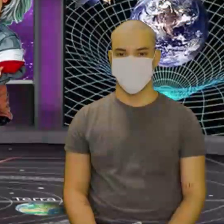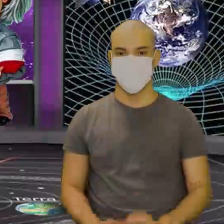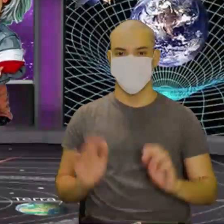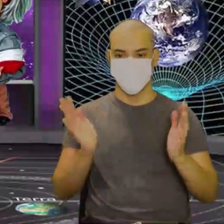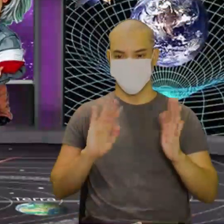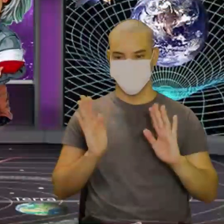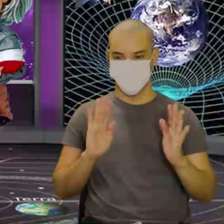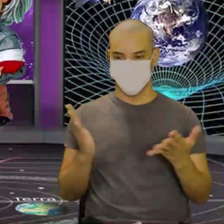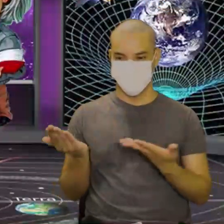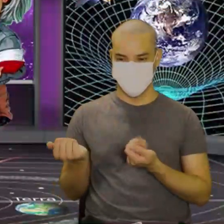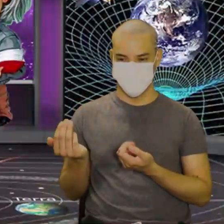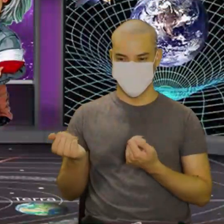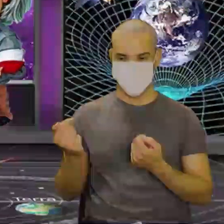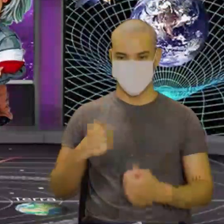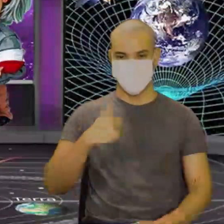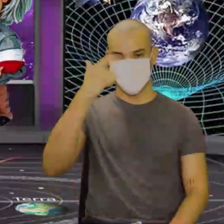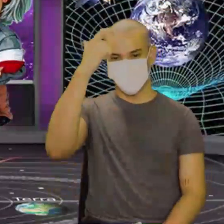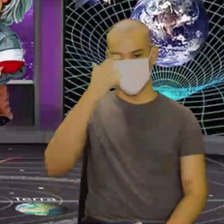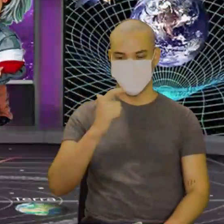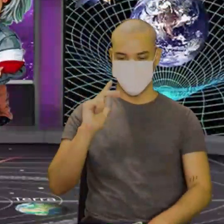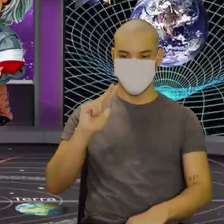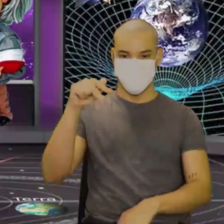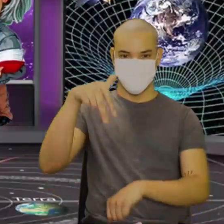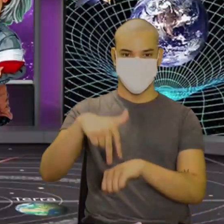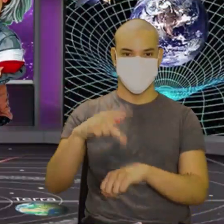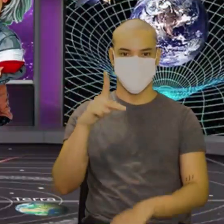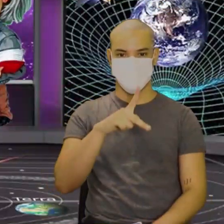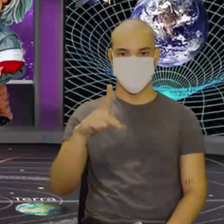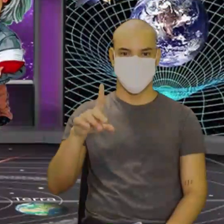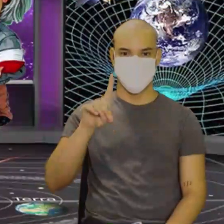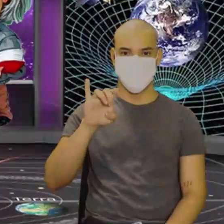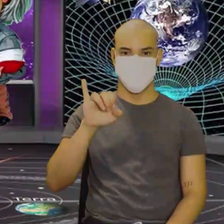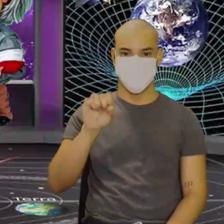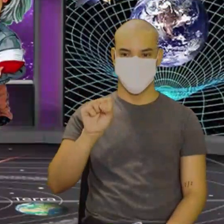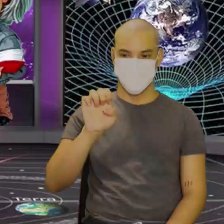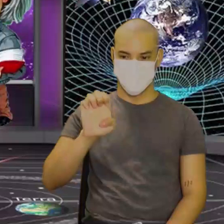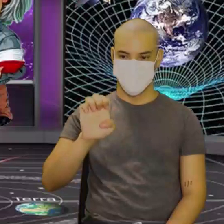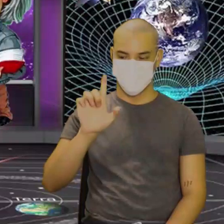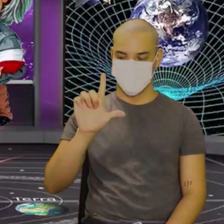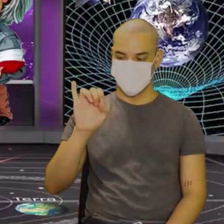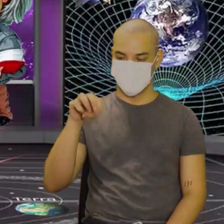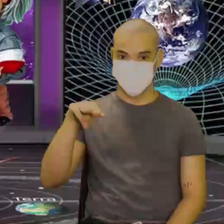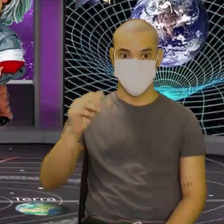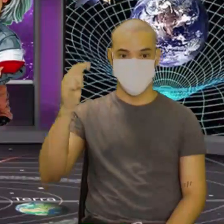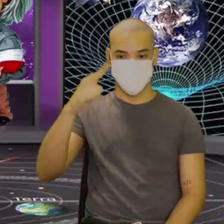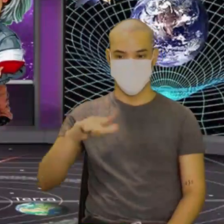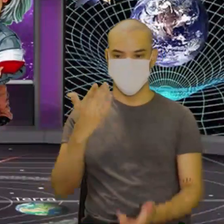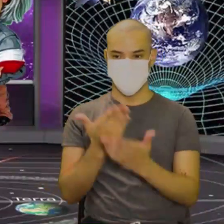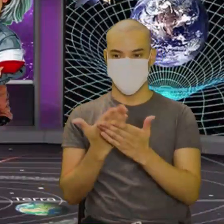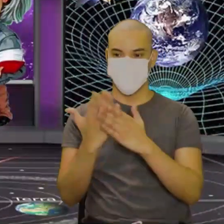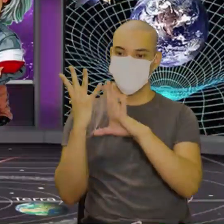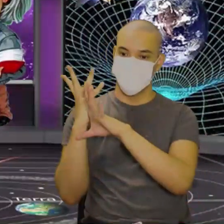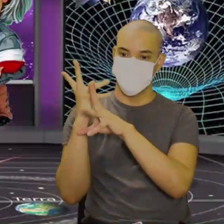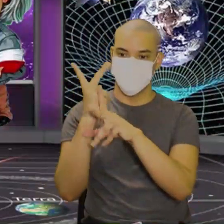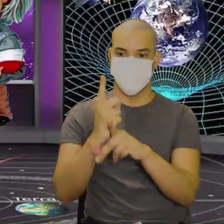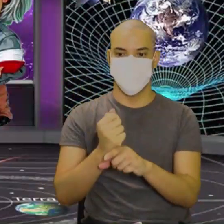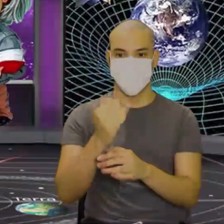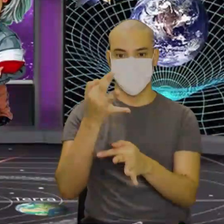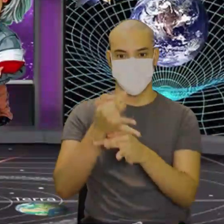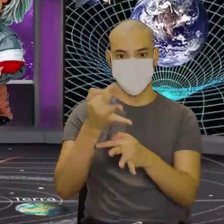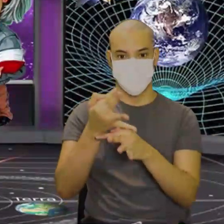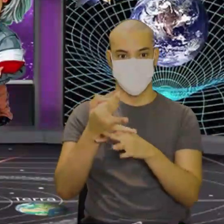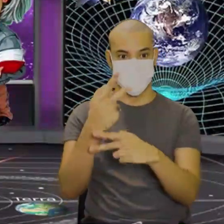Hello, jovens! Olha eu aqui novamente, professora Deise Lima, para mais uma aula de revisão de física com